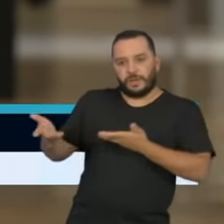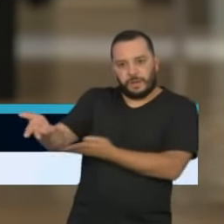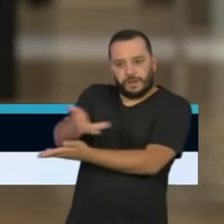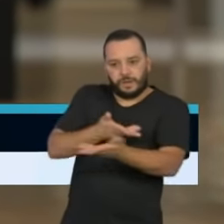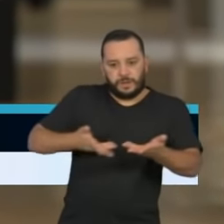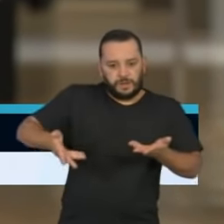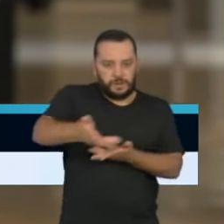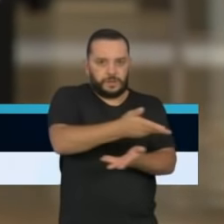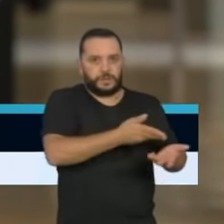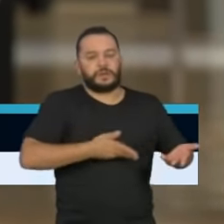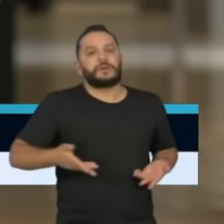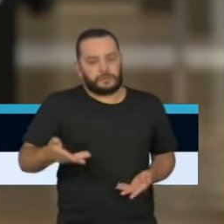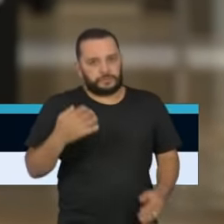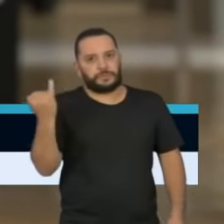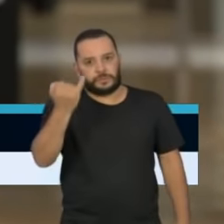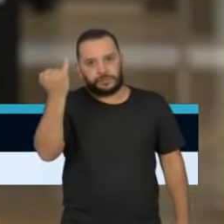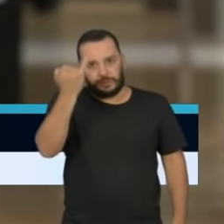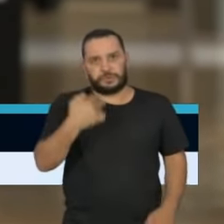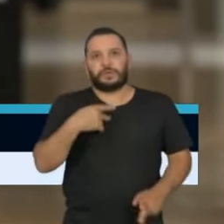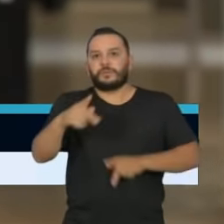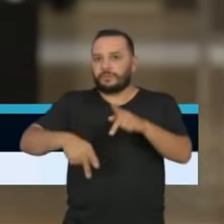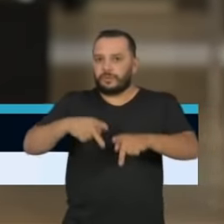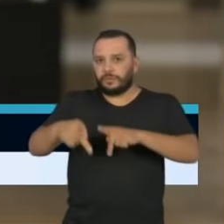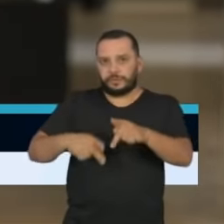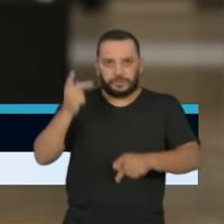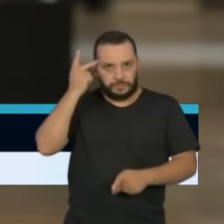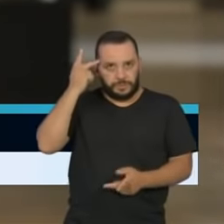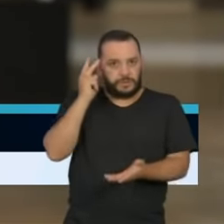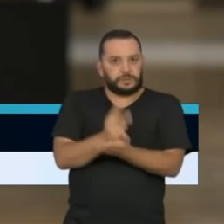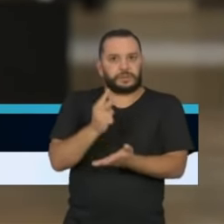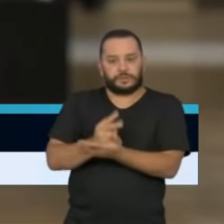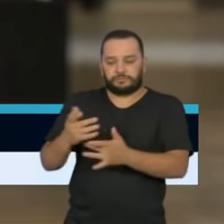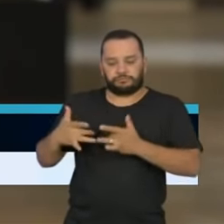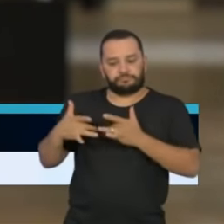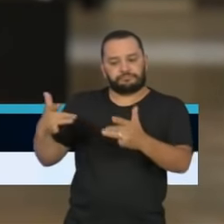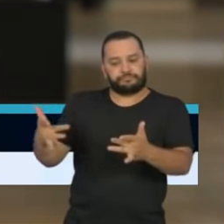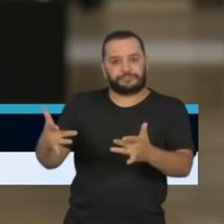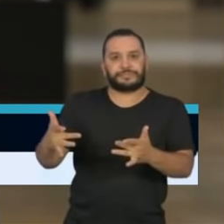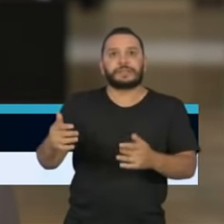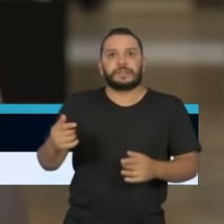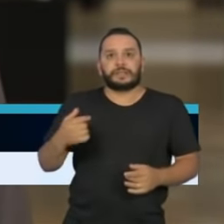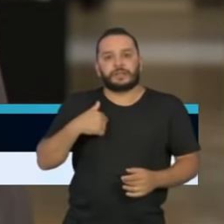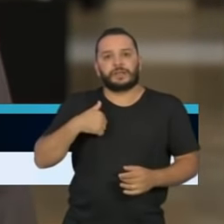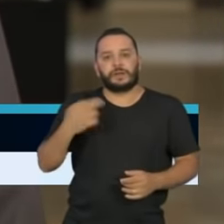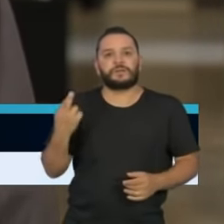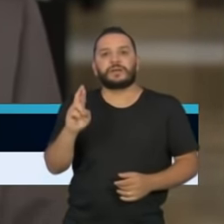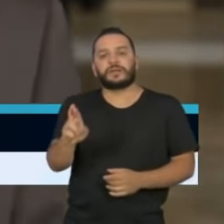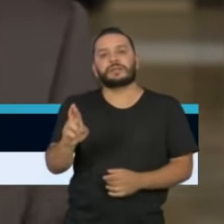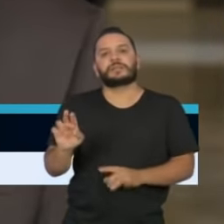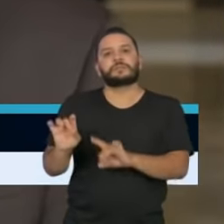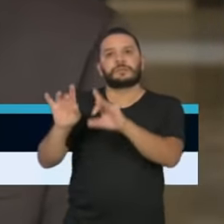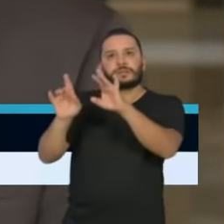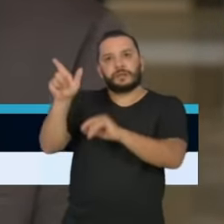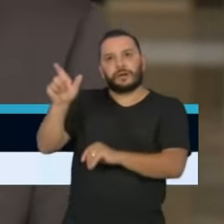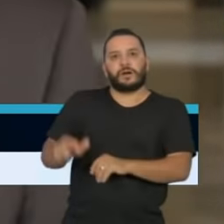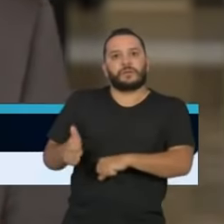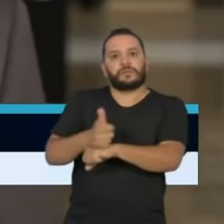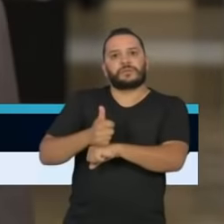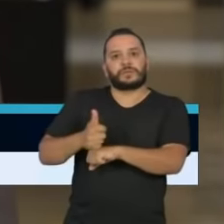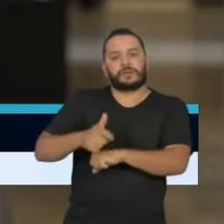eu vejo o povo de São Paulo extremamente solidário. Eu quero fazer, governador, uma referência especial ao profissional da área de